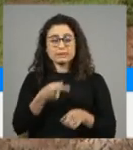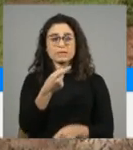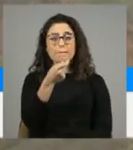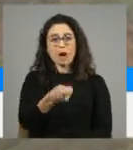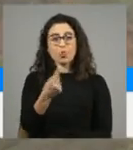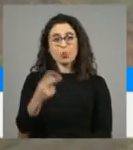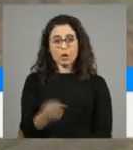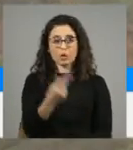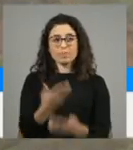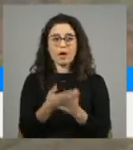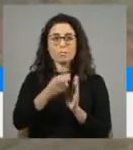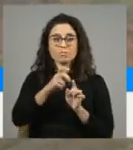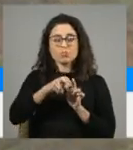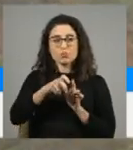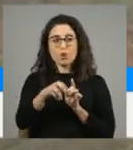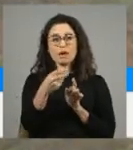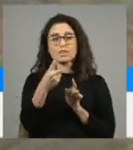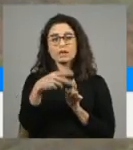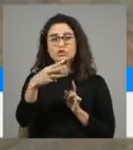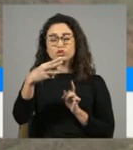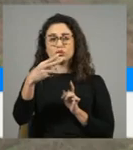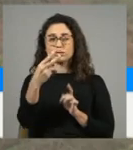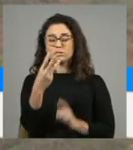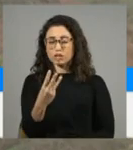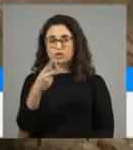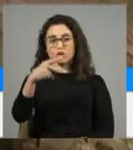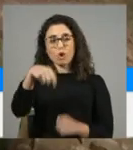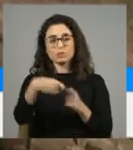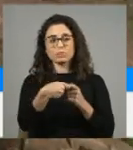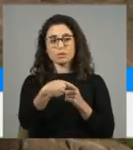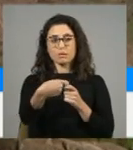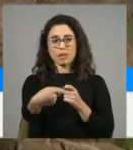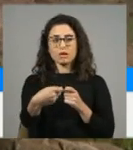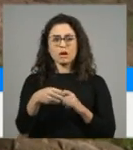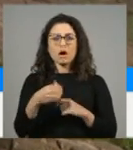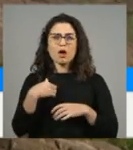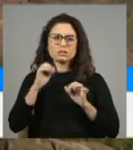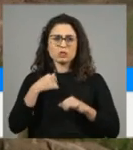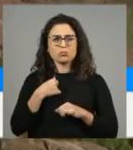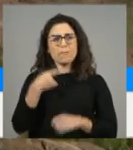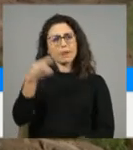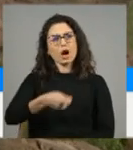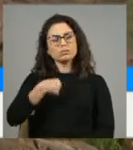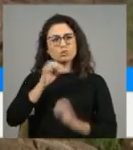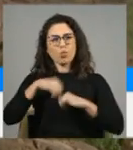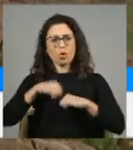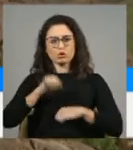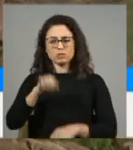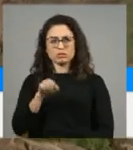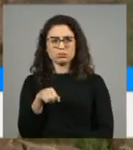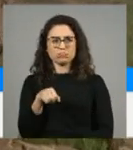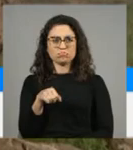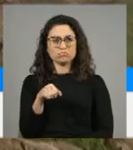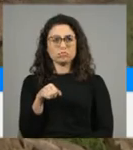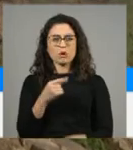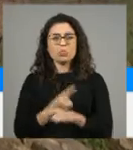o percurso de 3 quilómetros. Actually, yes. I would have agreed to pay. I think it would have been a good idea. Because it's